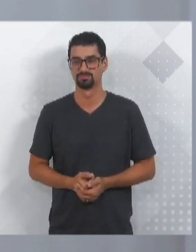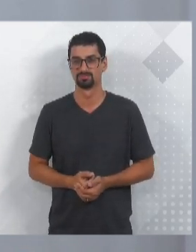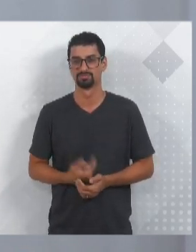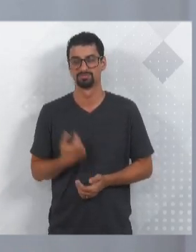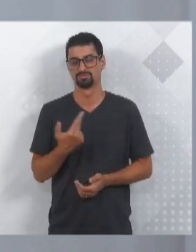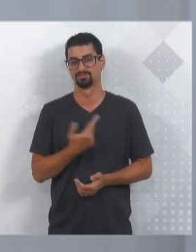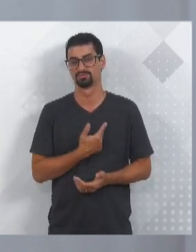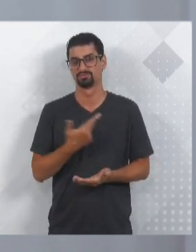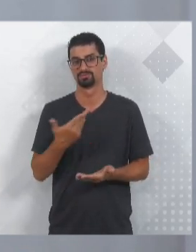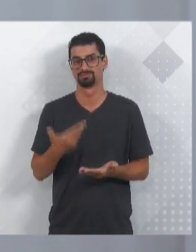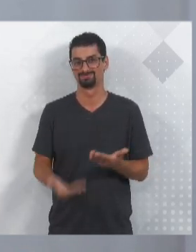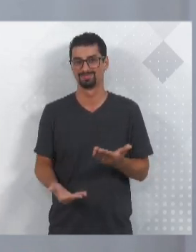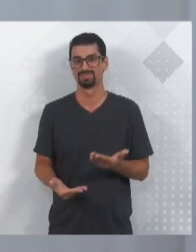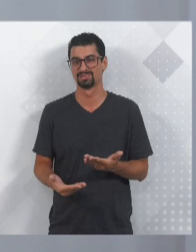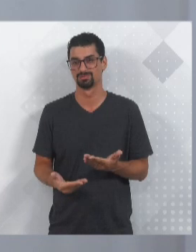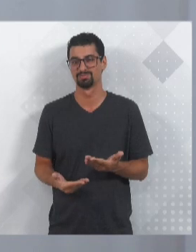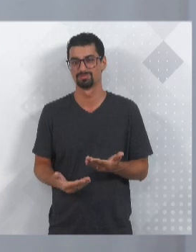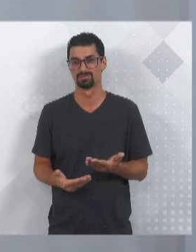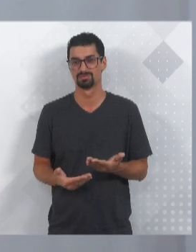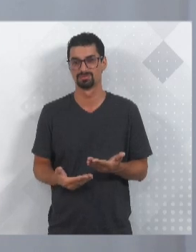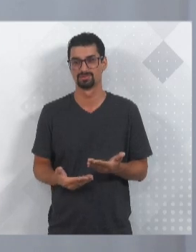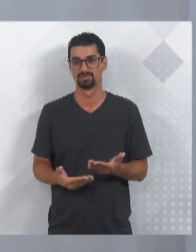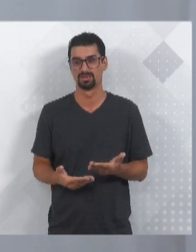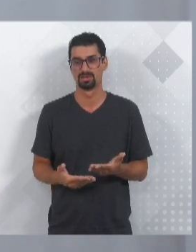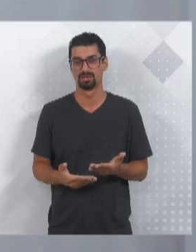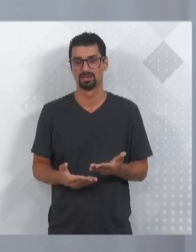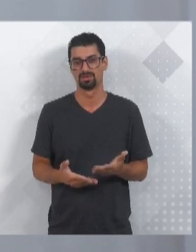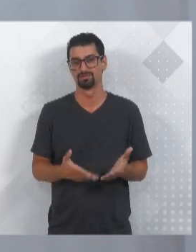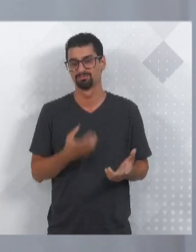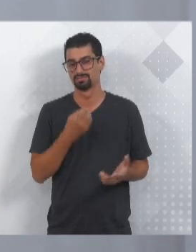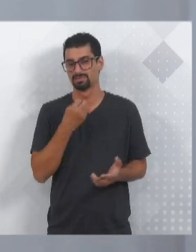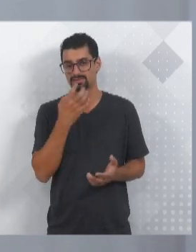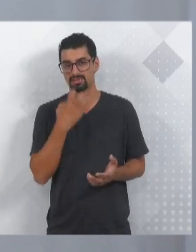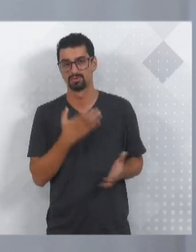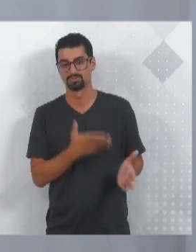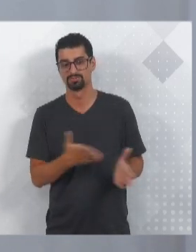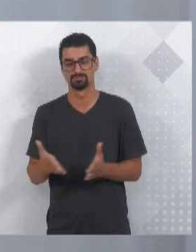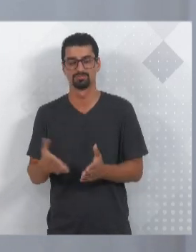aí perdendo uma lógica de processo que é bastante séria. Obrigada.